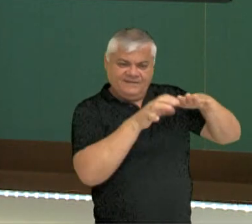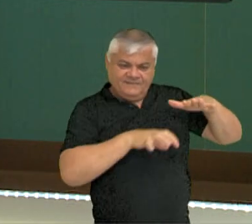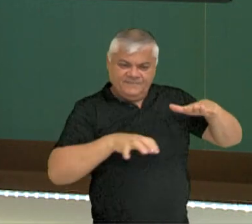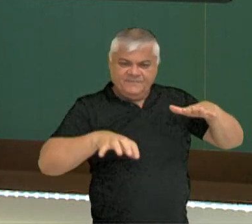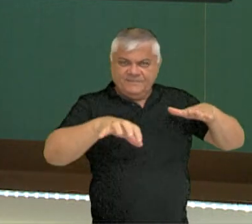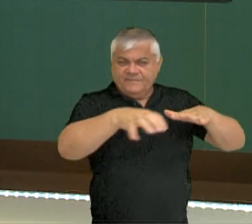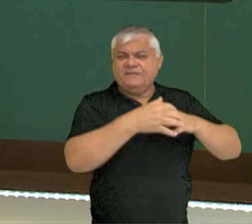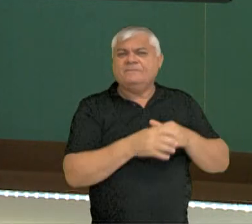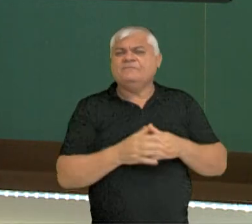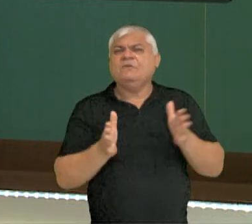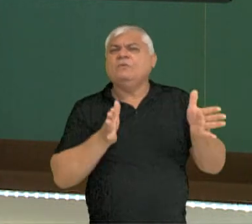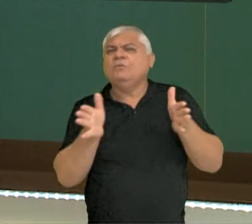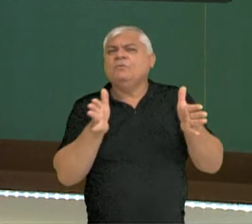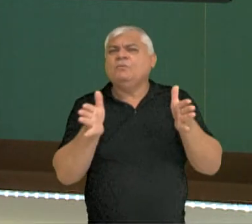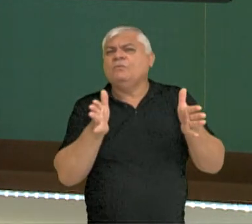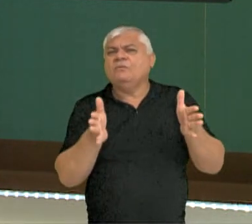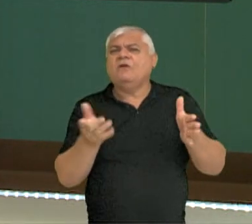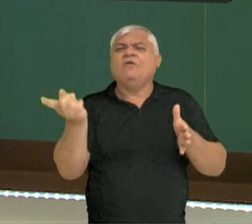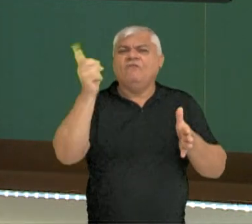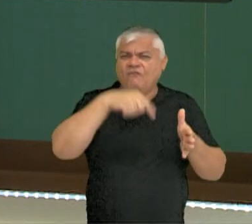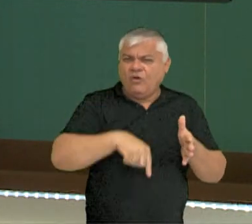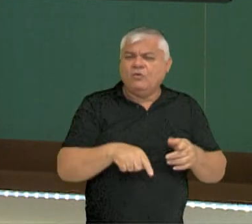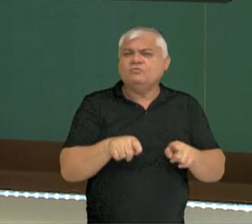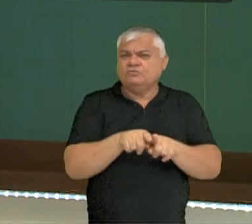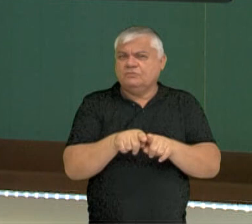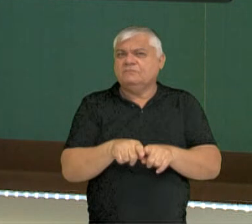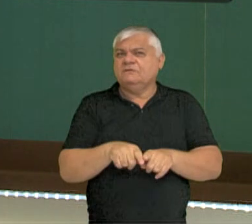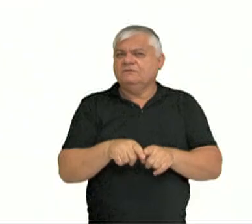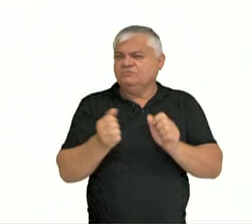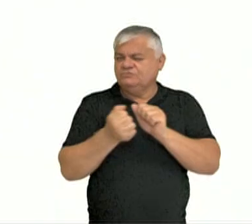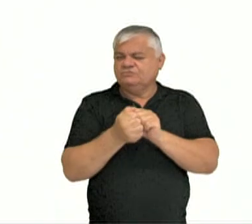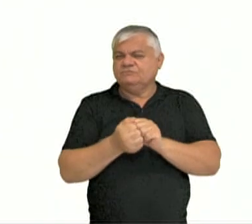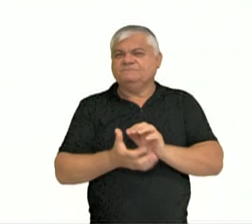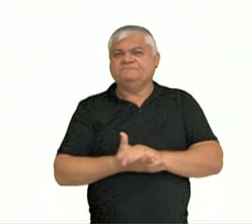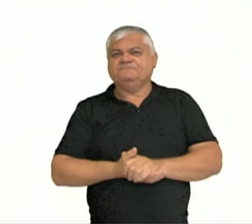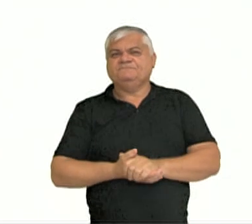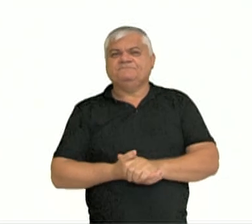inclusive o período que congelaria. Daqui a pouquinho nós voltamos, corrigimos juntos.